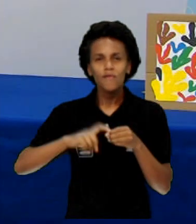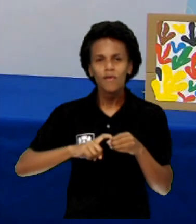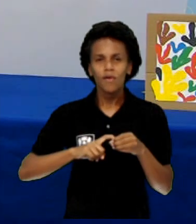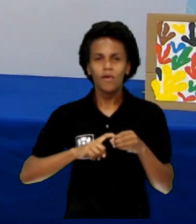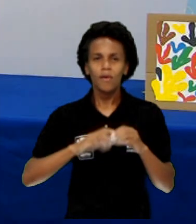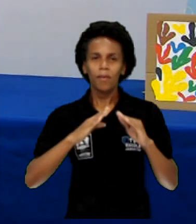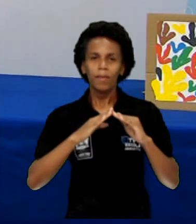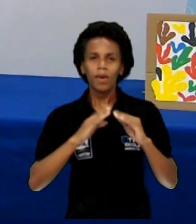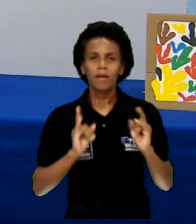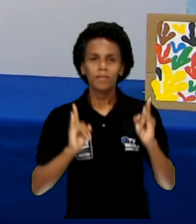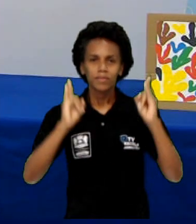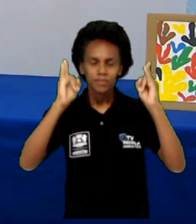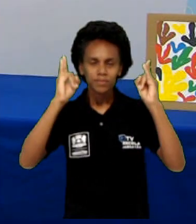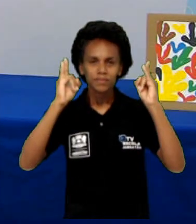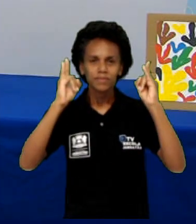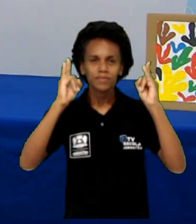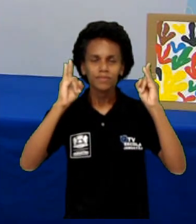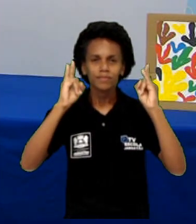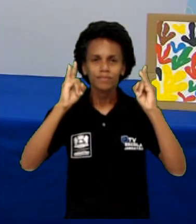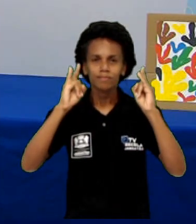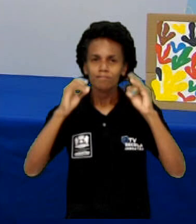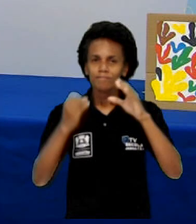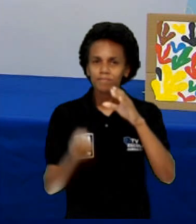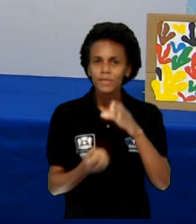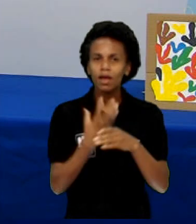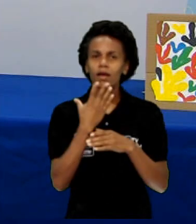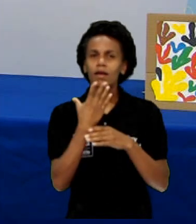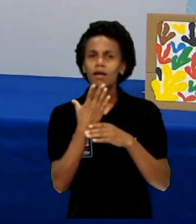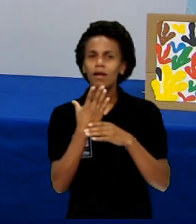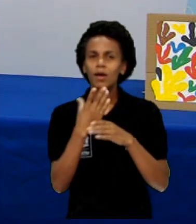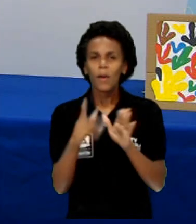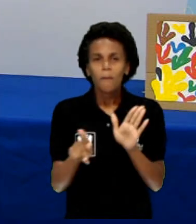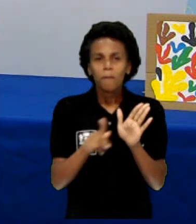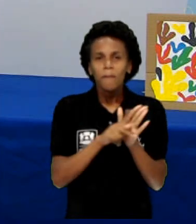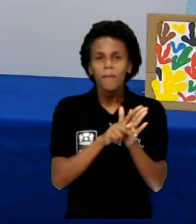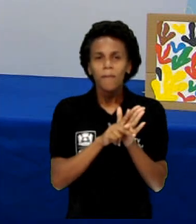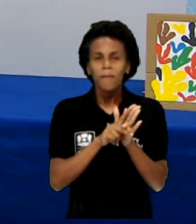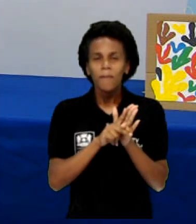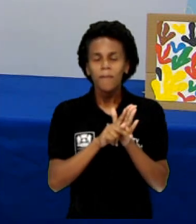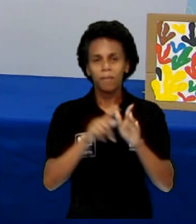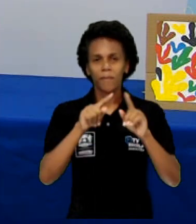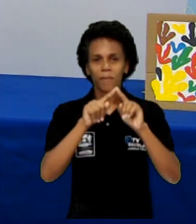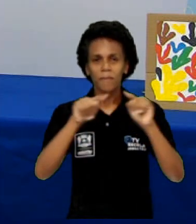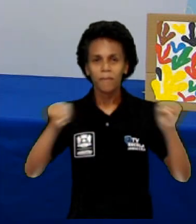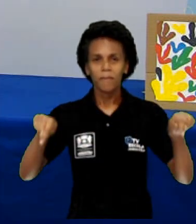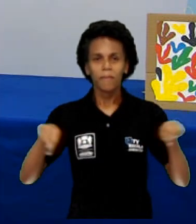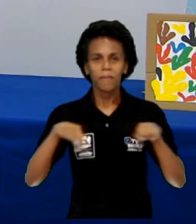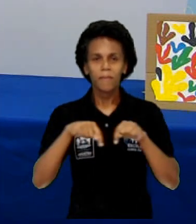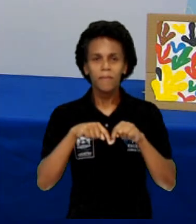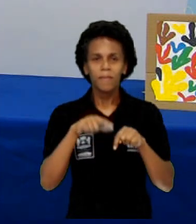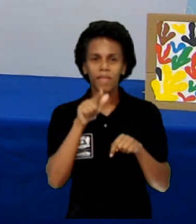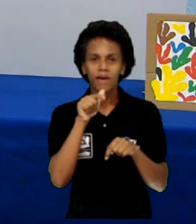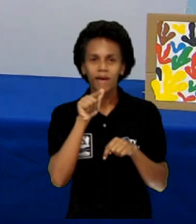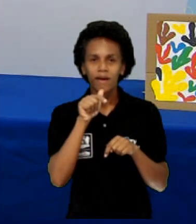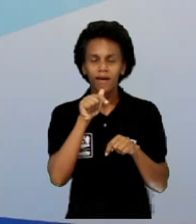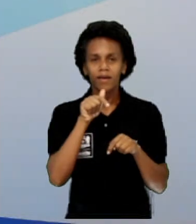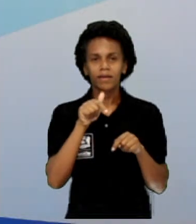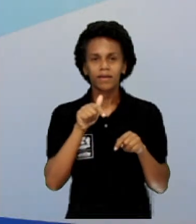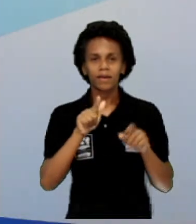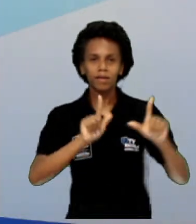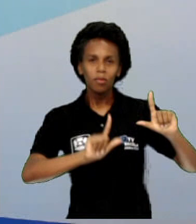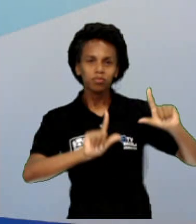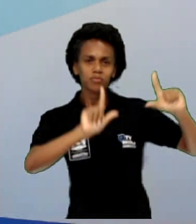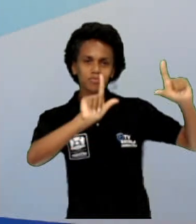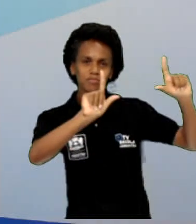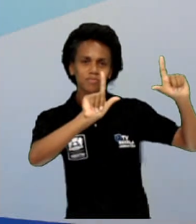Depois que a obra estava pronta, ele pegava os recortes e transferia para a tela cortando. E ele tinha o auxílio